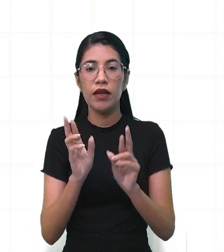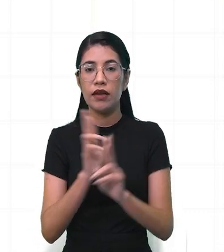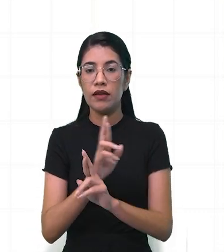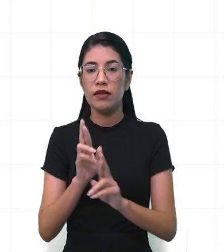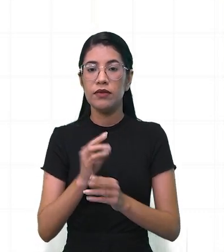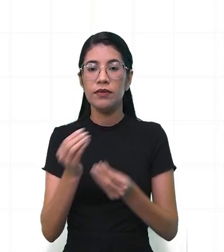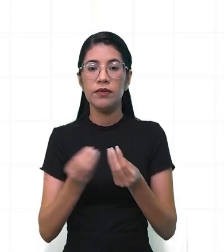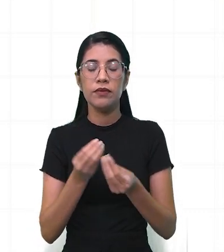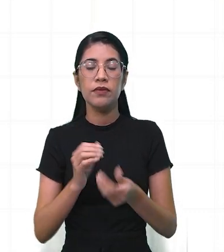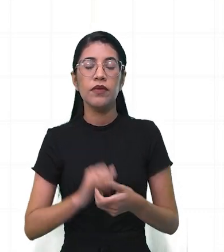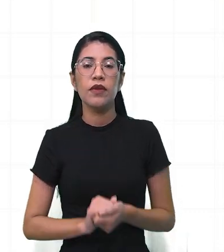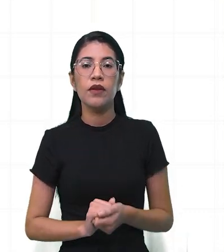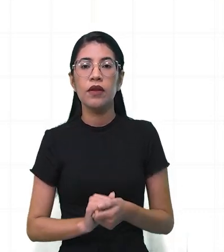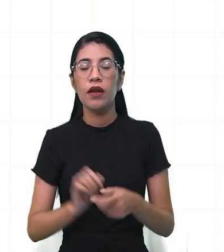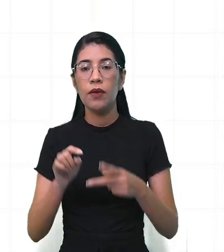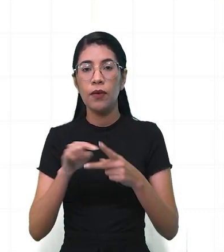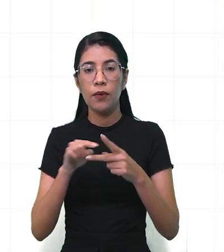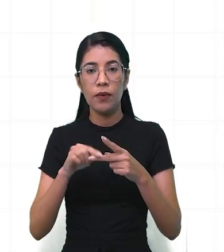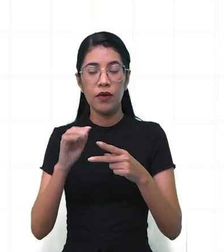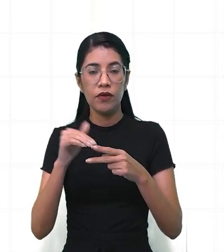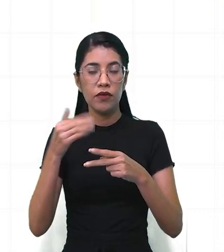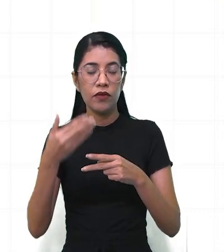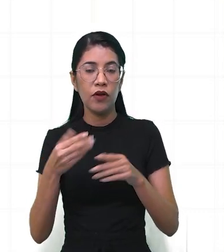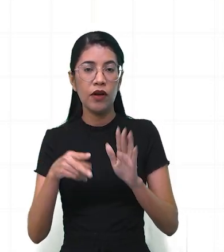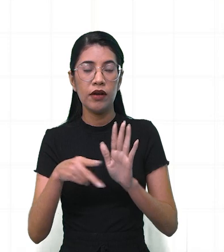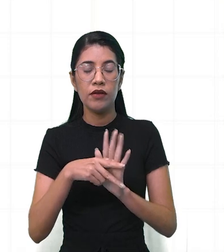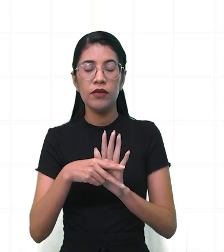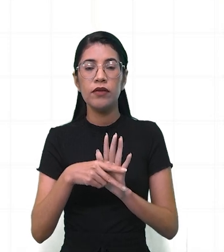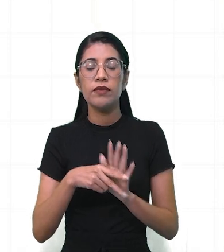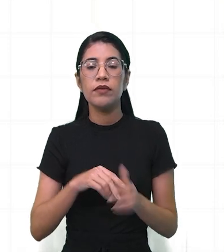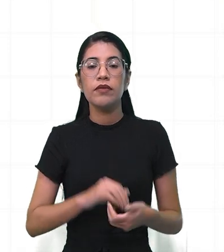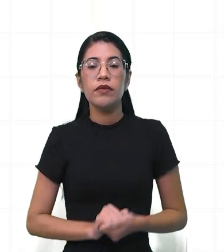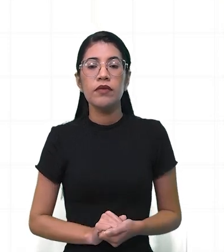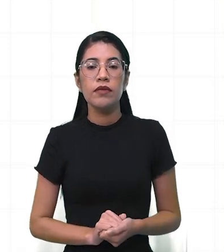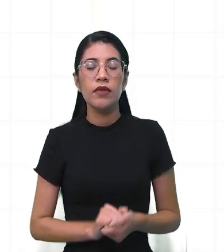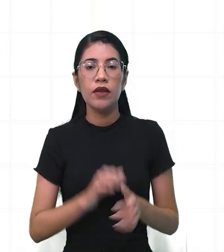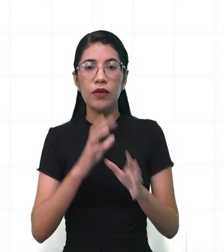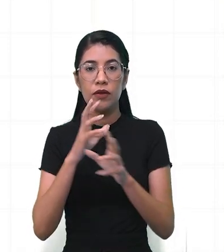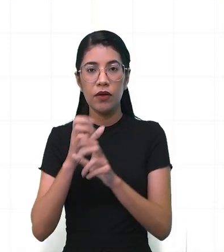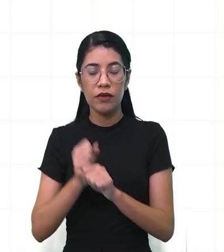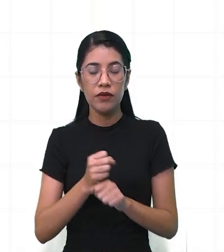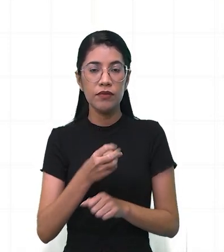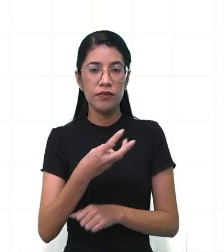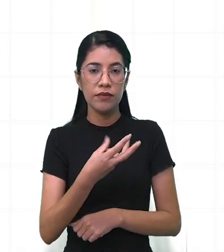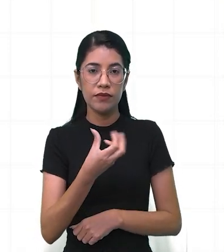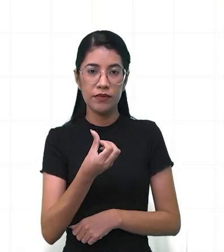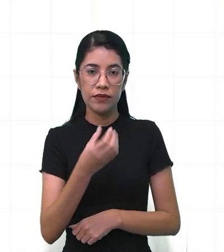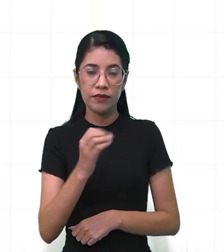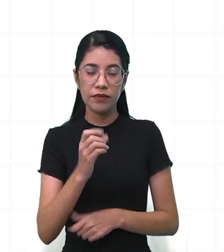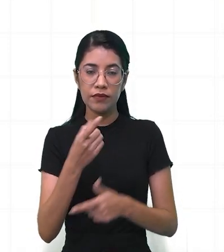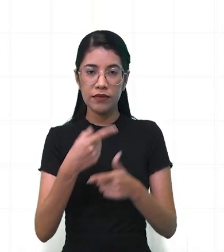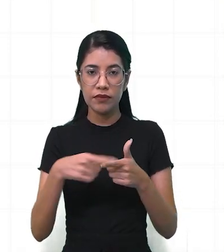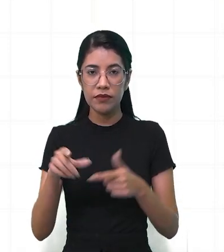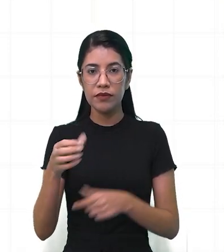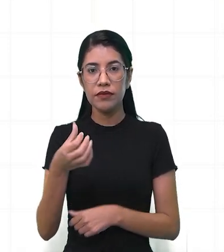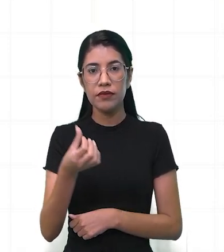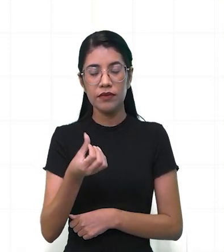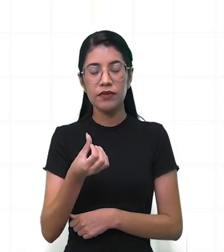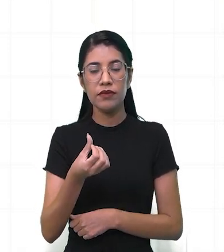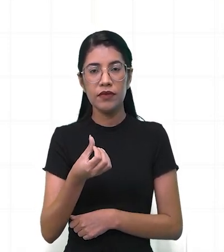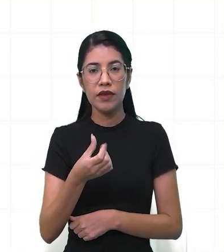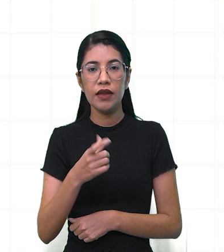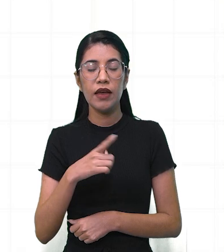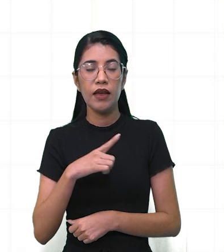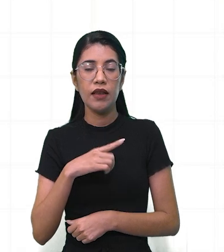ângulo externo de um hexágono vai ser igual ao total, 360 dividido por 6, porque são